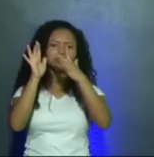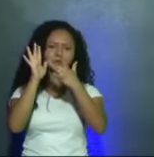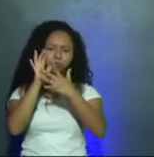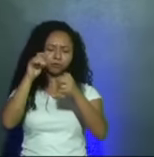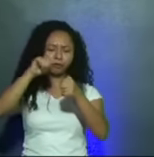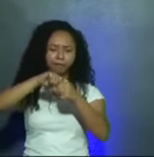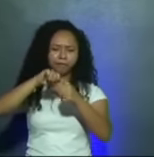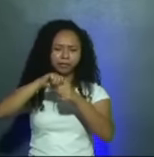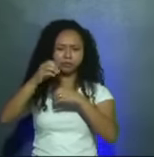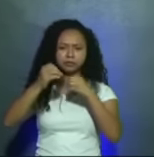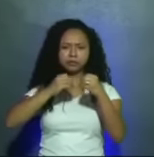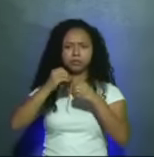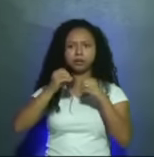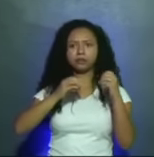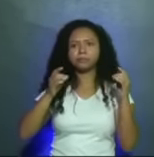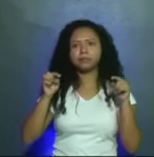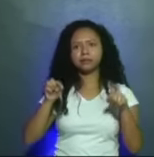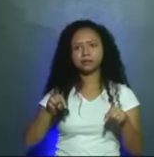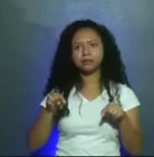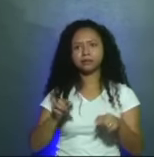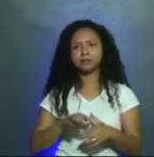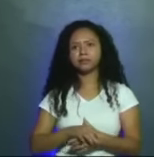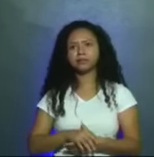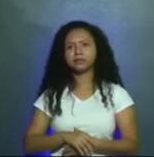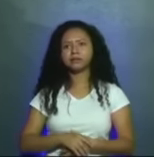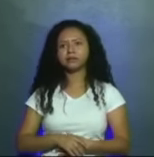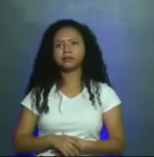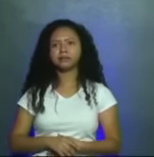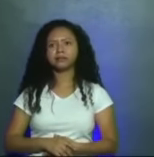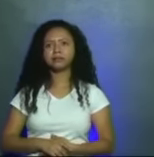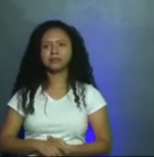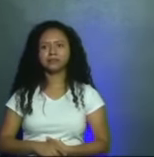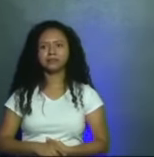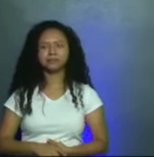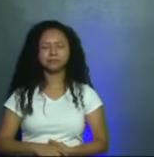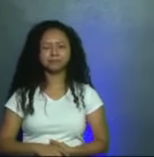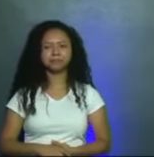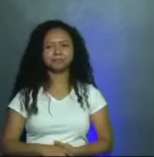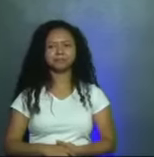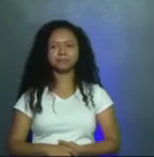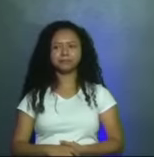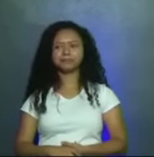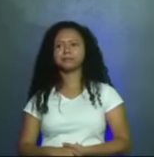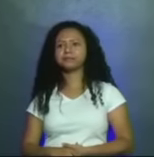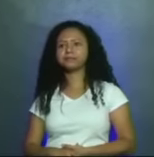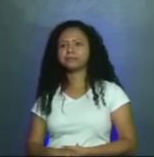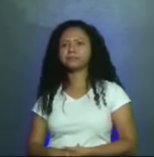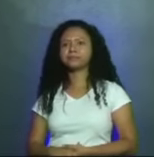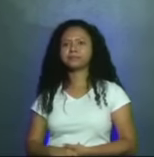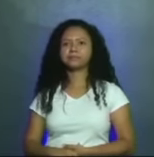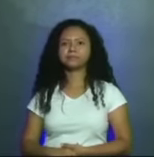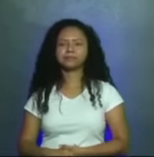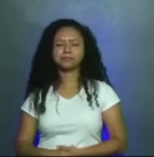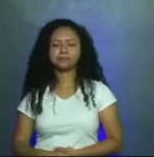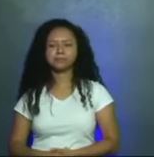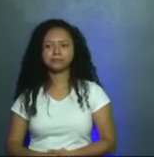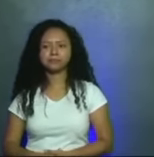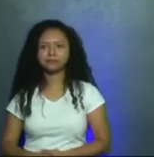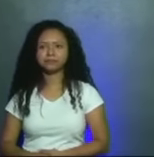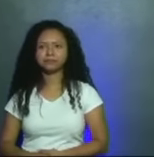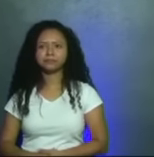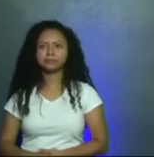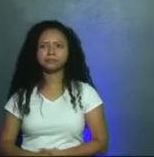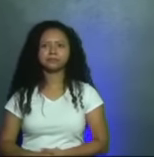aqui hoje. Ela está fazendo. Aleluia. Que lindo também. Amém. Aleluia. Aleluia. Amém, Ele